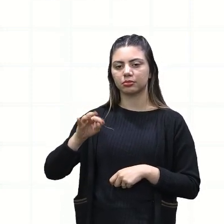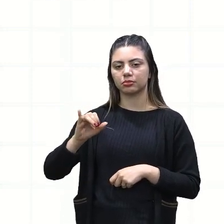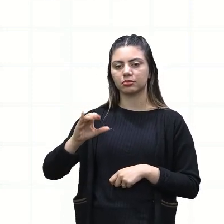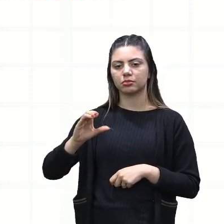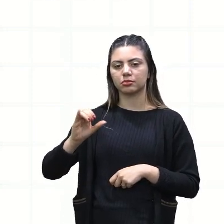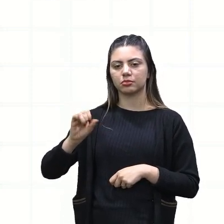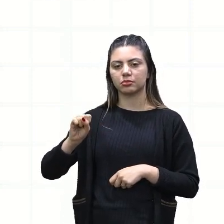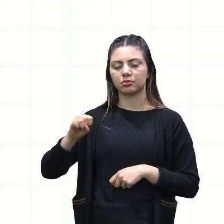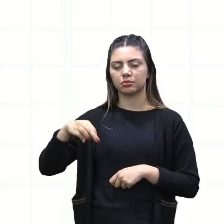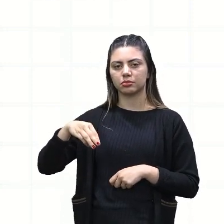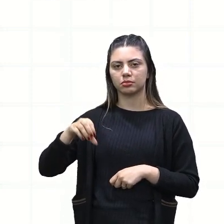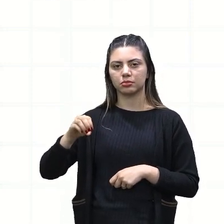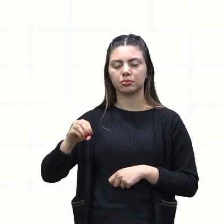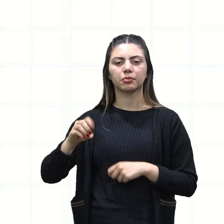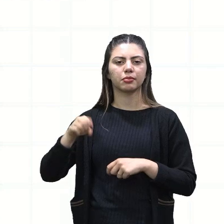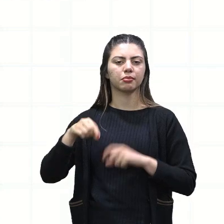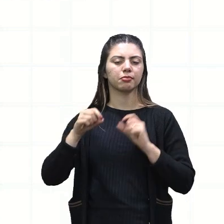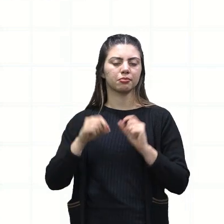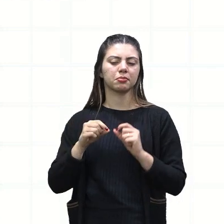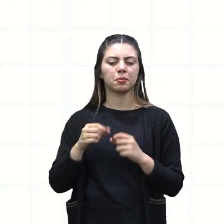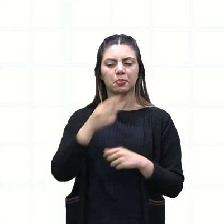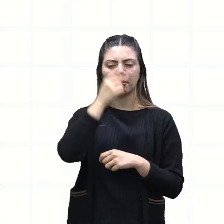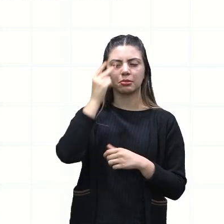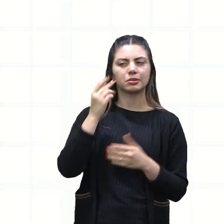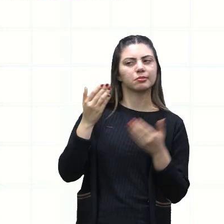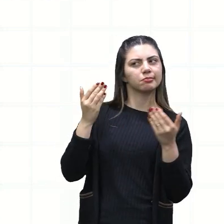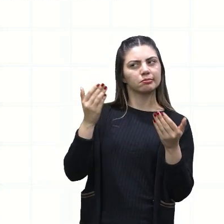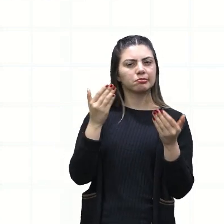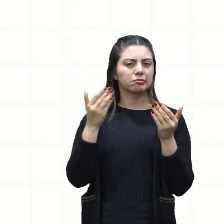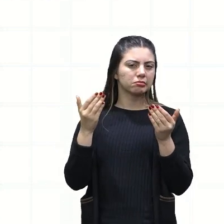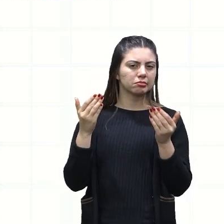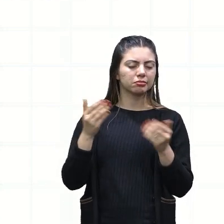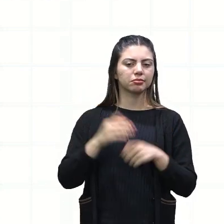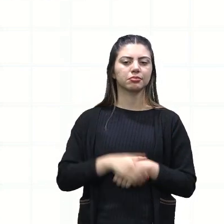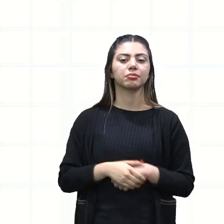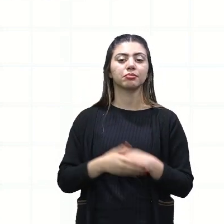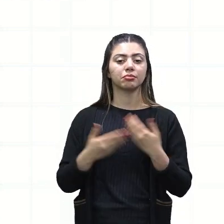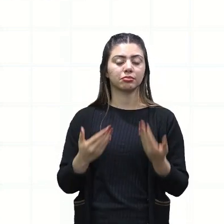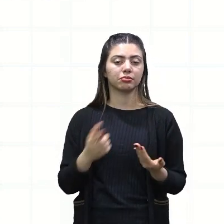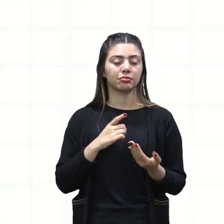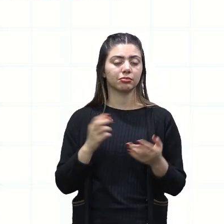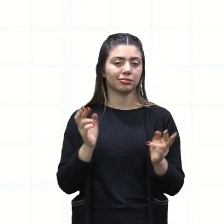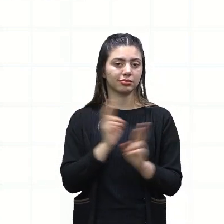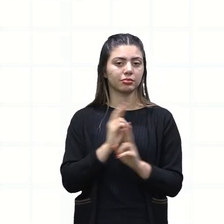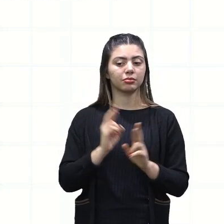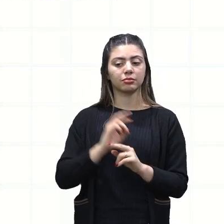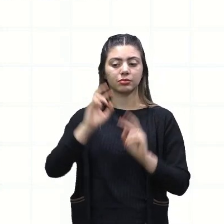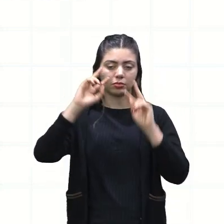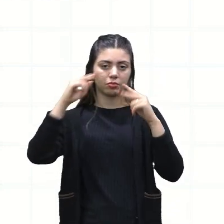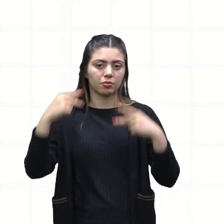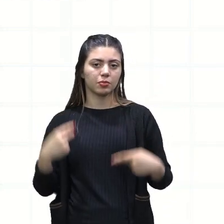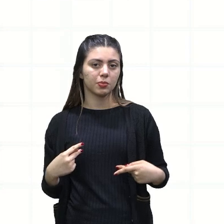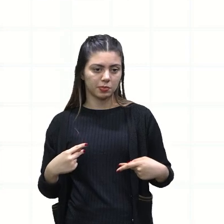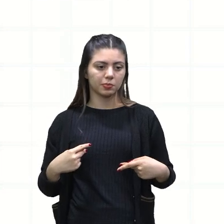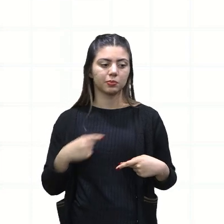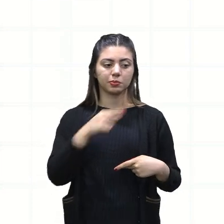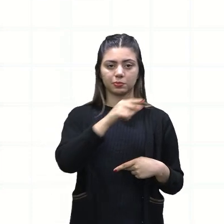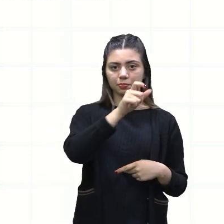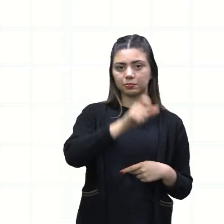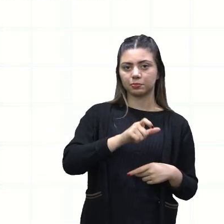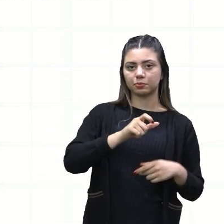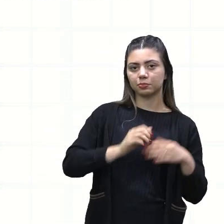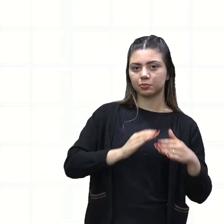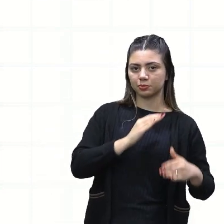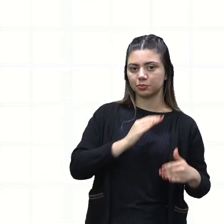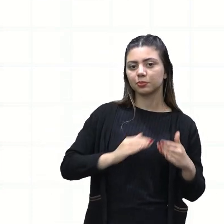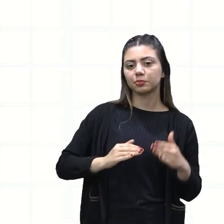ficar com o pé atrás, né, meio desconfiado disso. Então, essa relação entre o homem e o robô está nesse